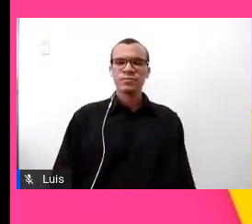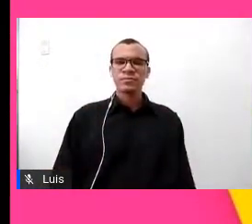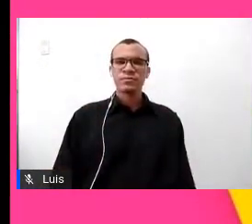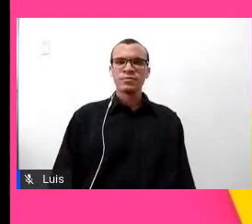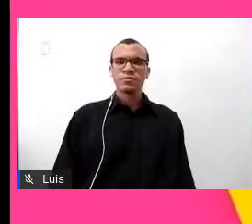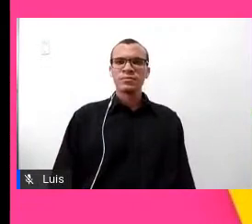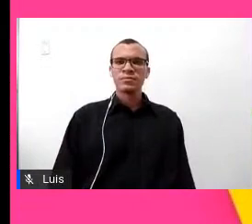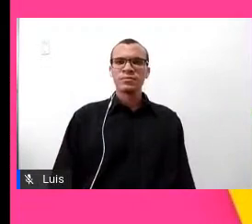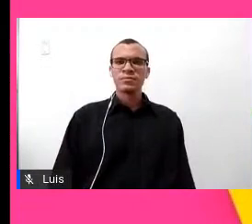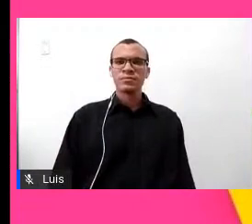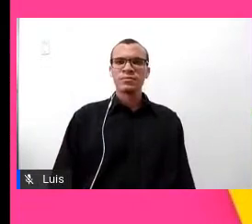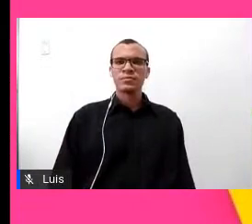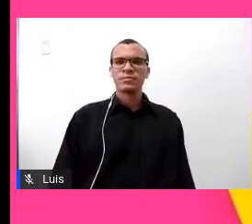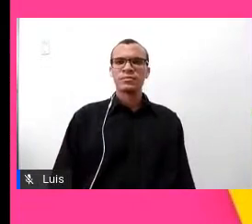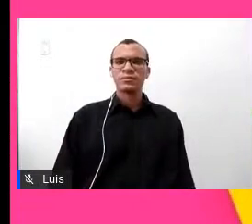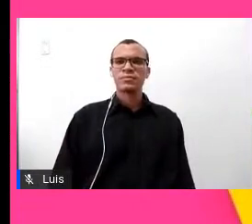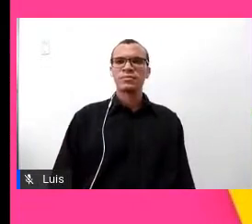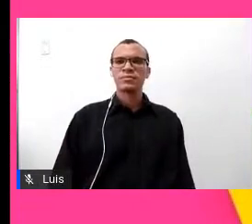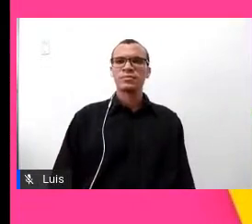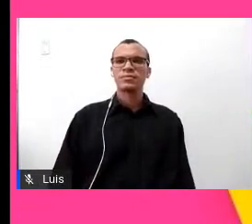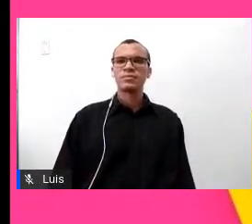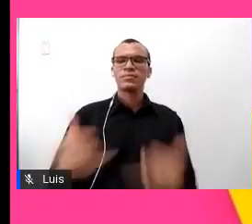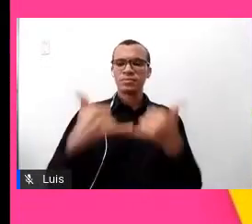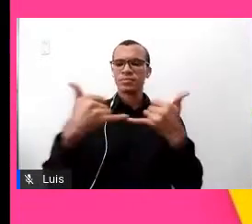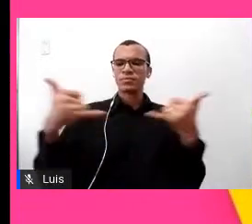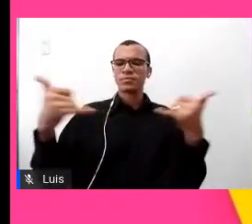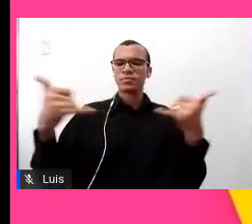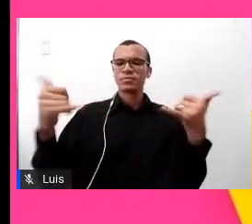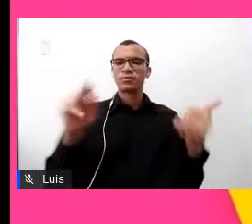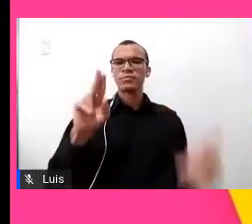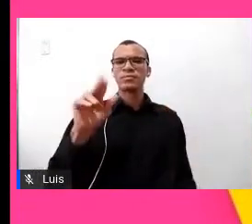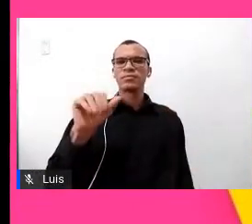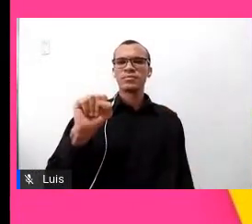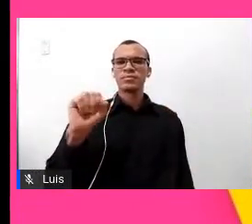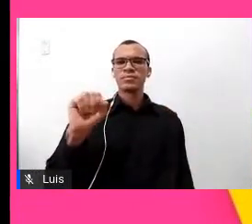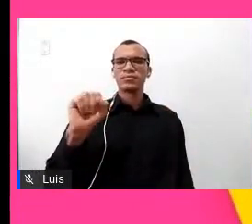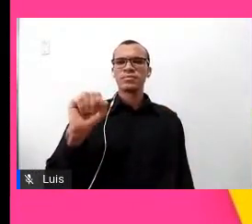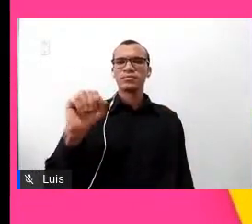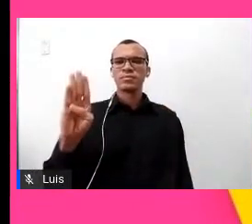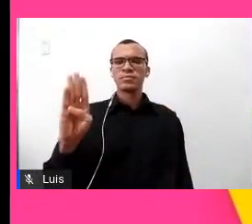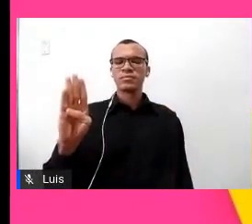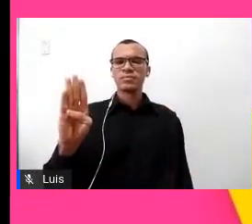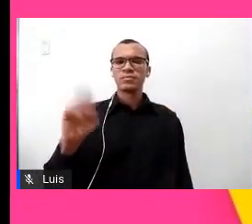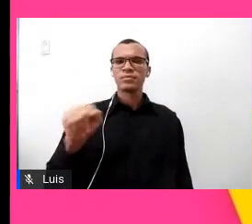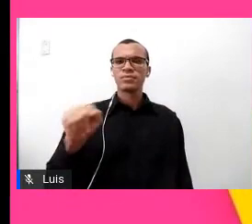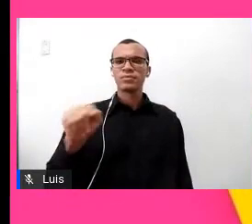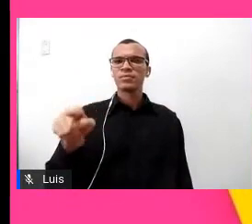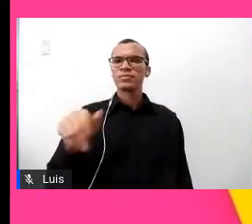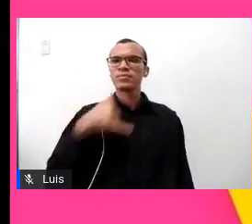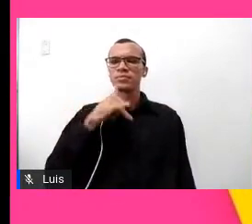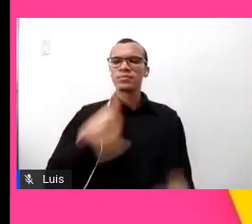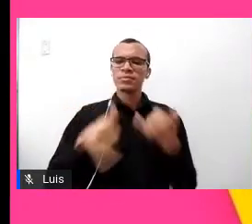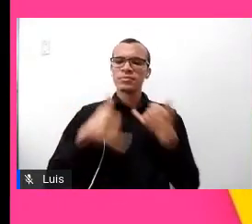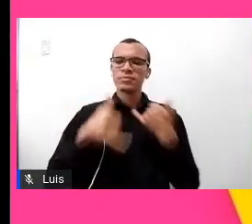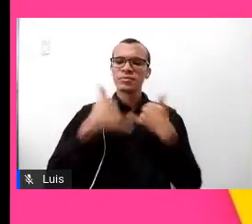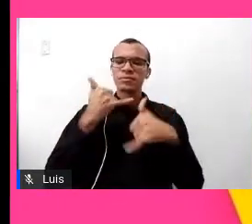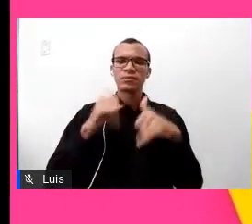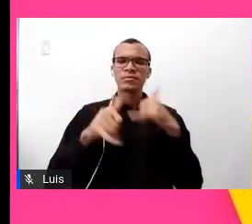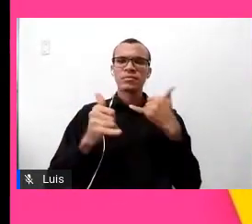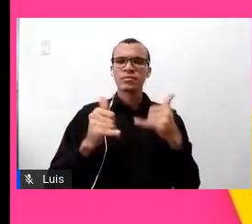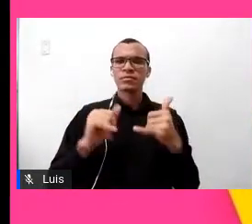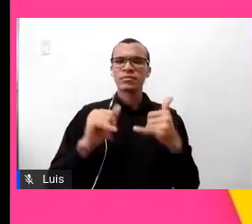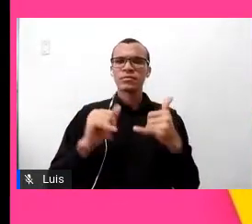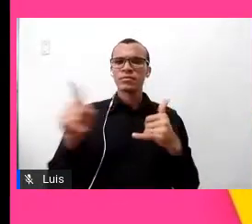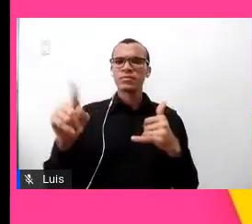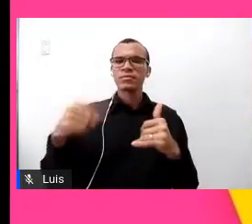Deixa eu ligar aqui o cabo USB, que aí o cabo USB vai alimentar o meu Arduino, e eu já tenho